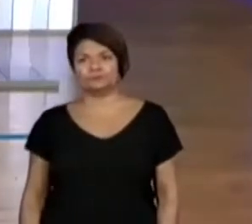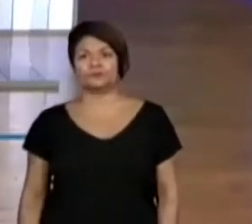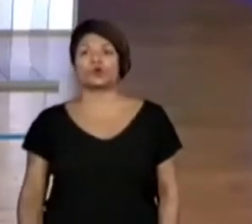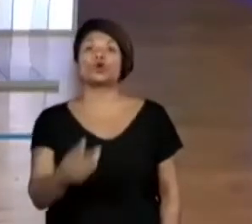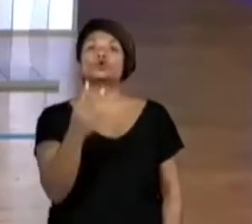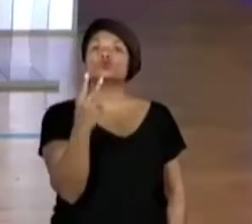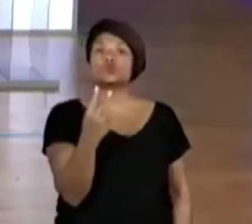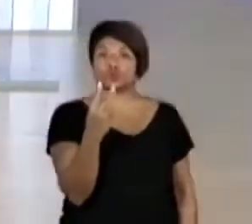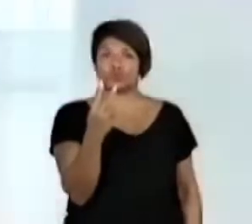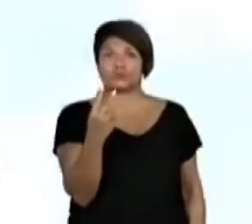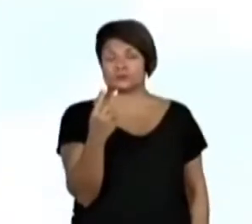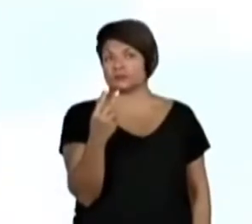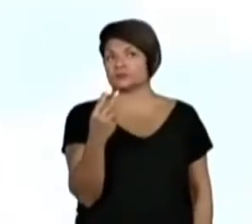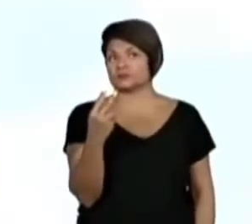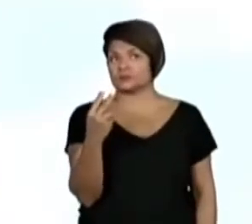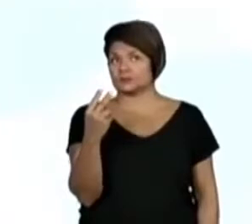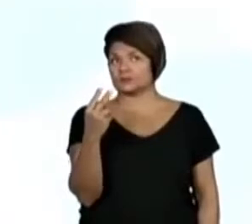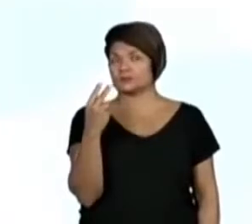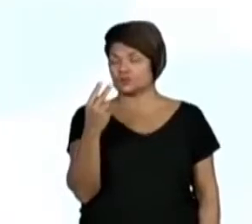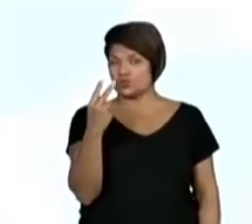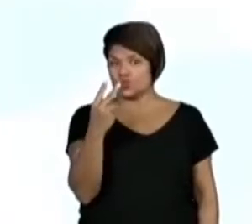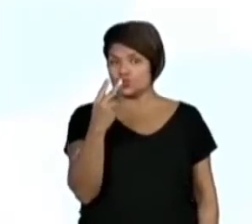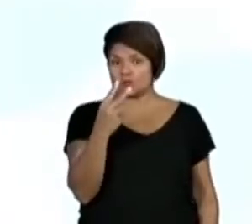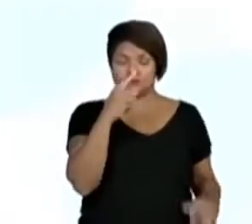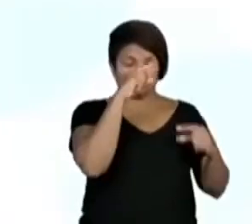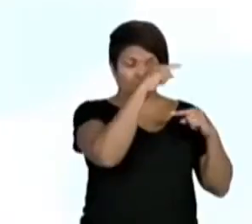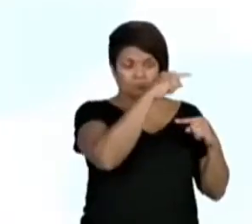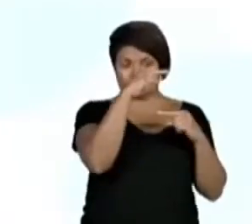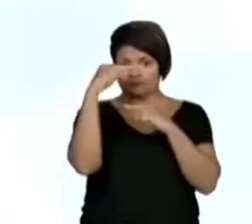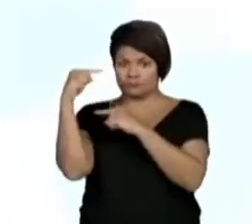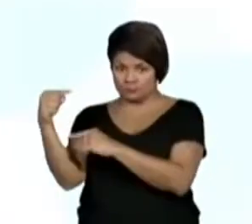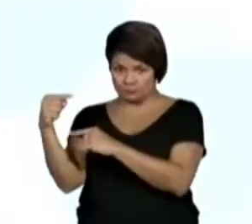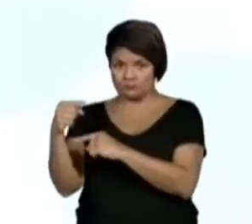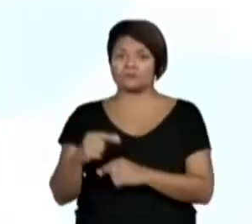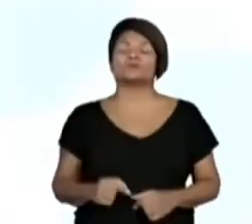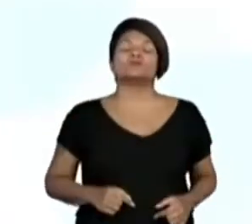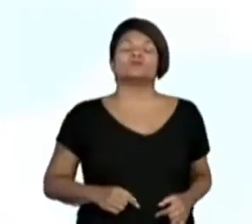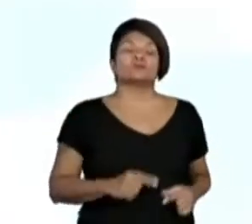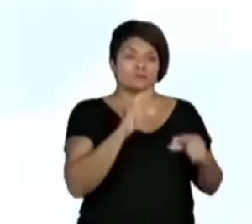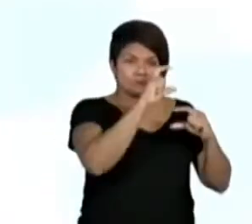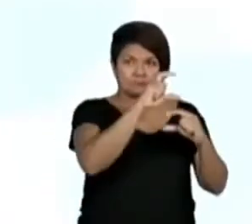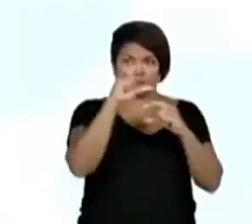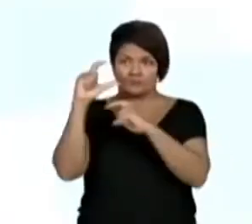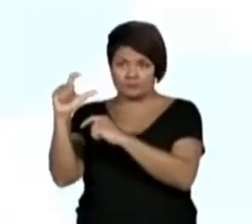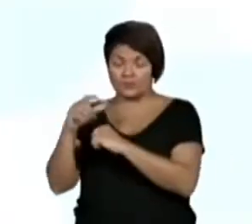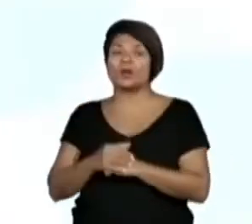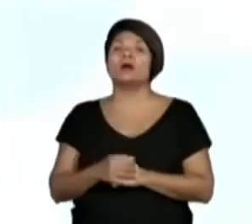2 parlendas do quadro a seguir fazem parte da lista da